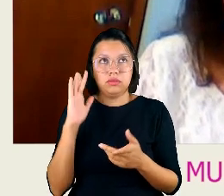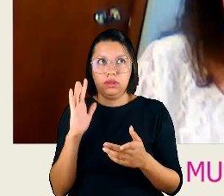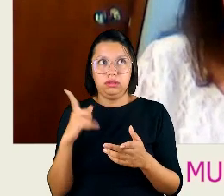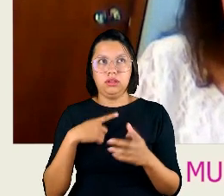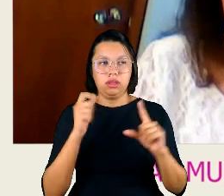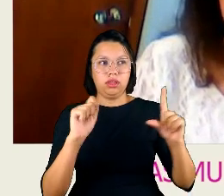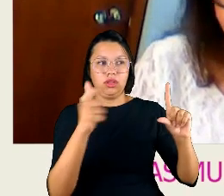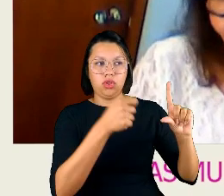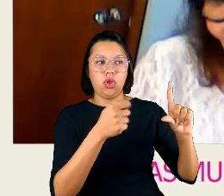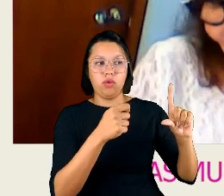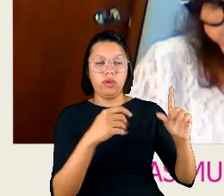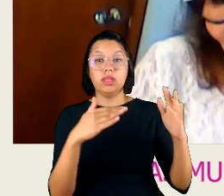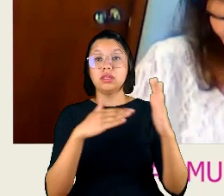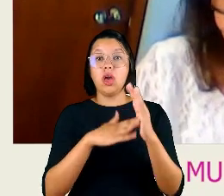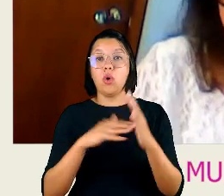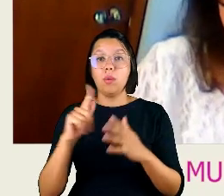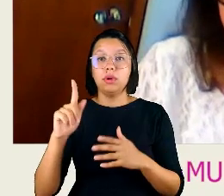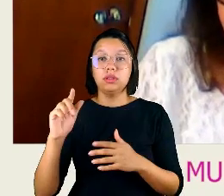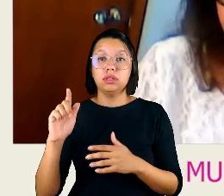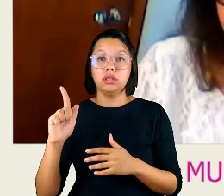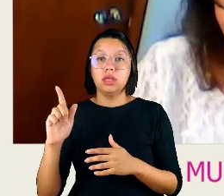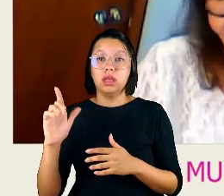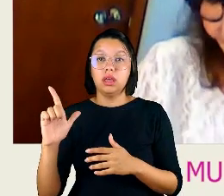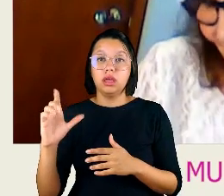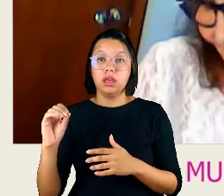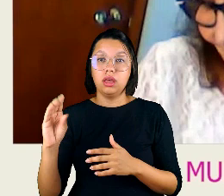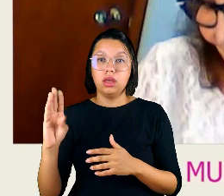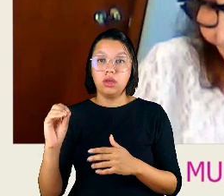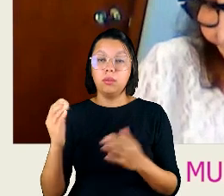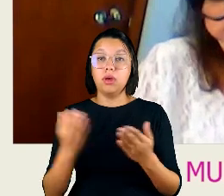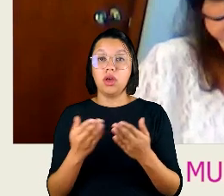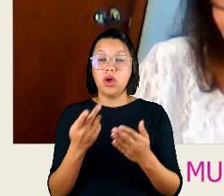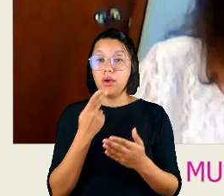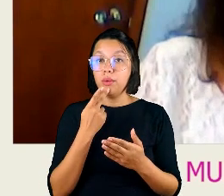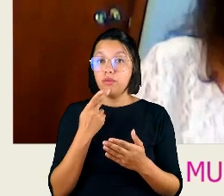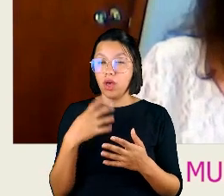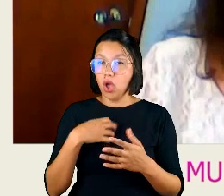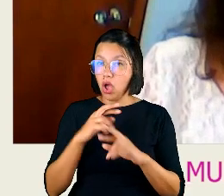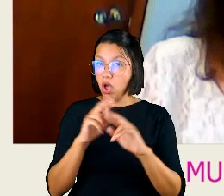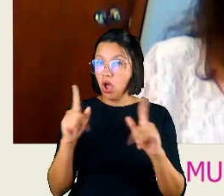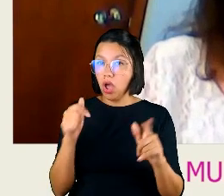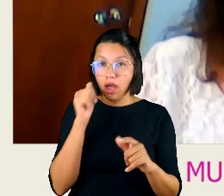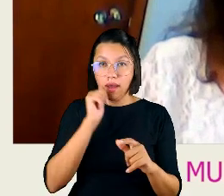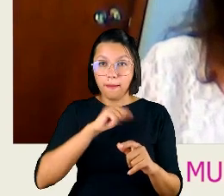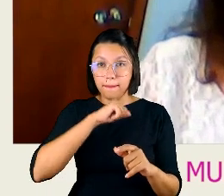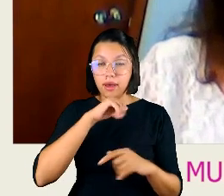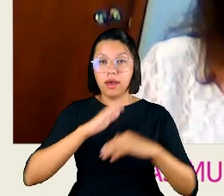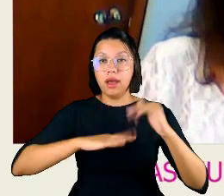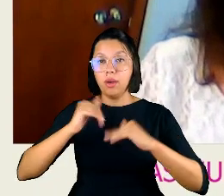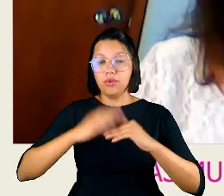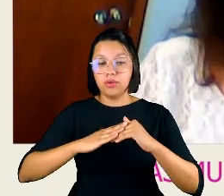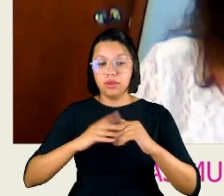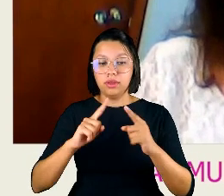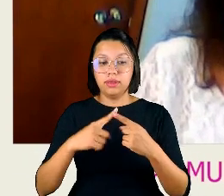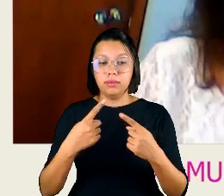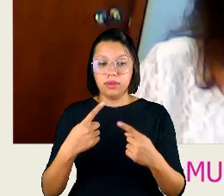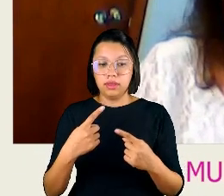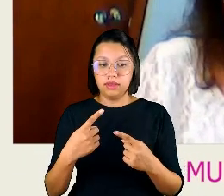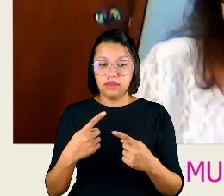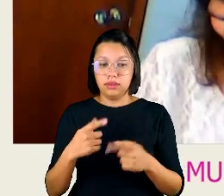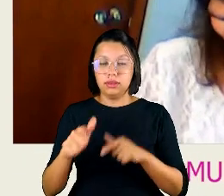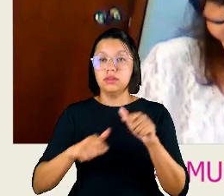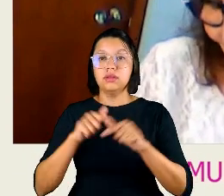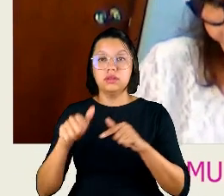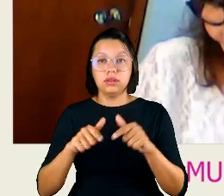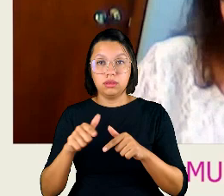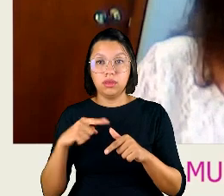por exemplo, que já trata de uma forma muito diferente as mães e profissionais, mas eu acho que a gente trabalha no nosso manual, principalmente com a